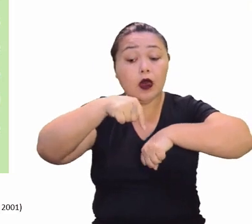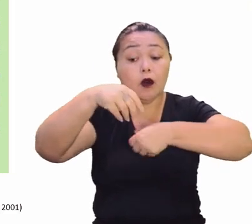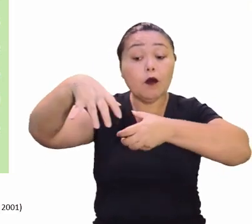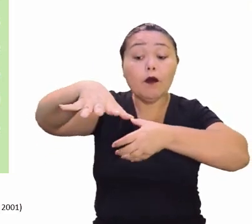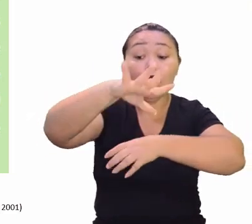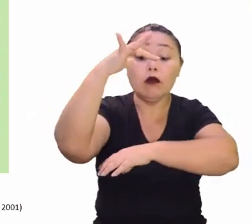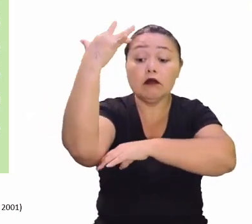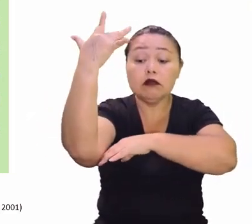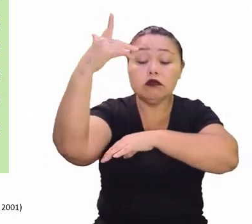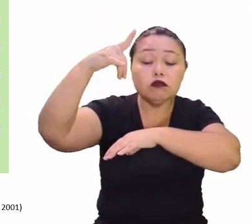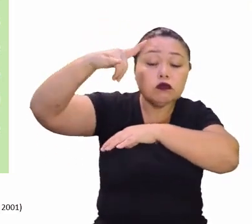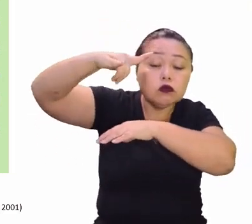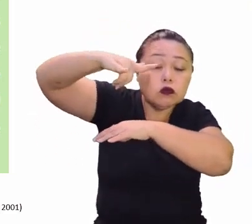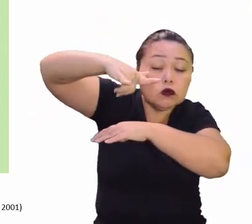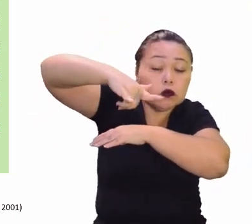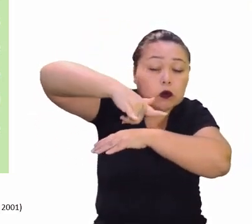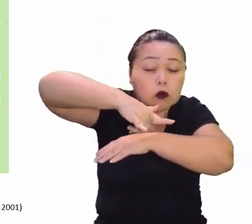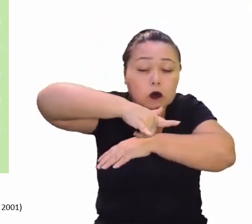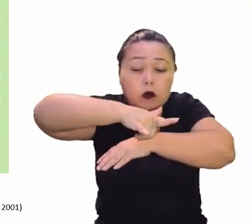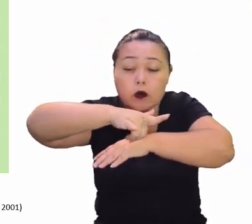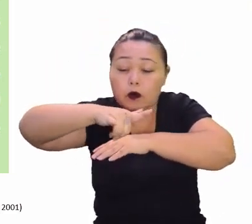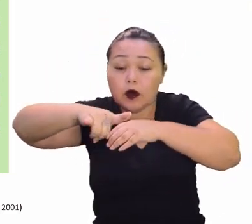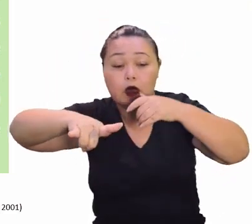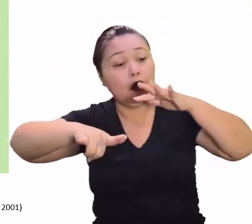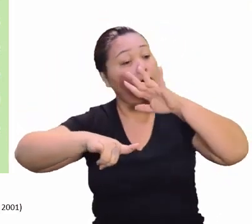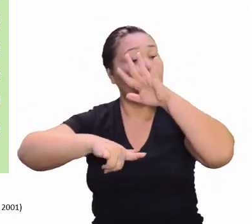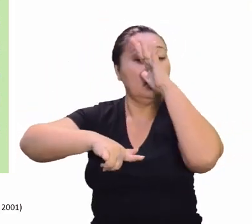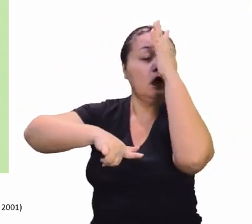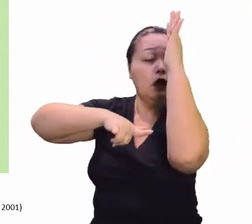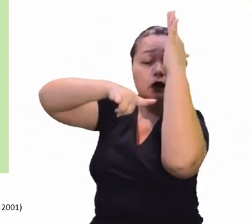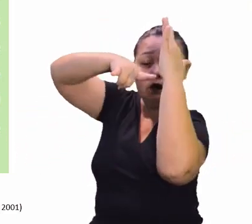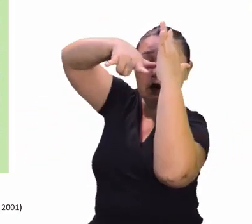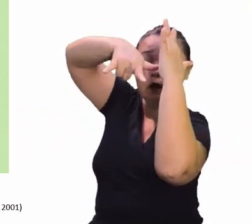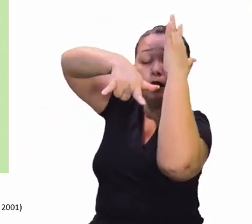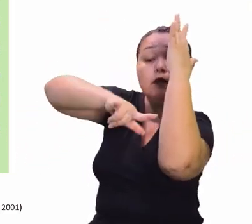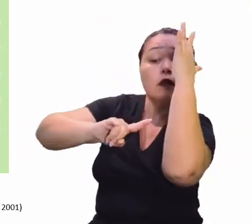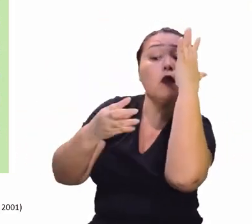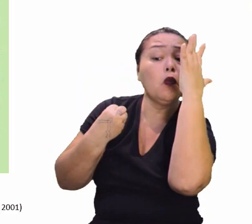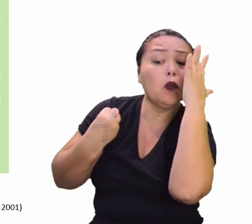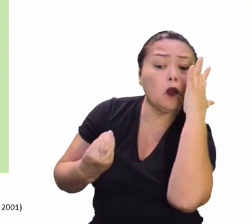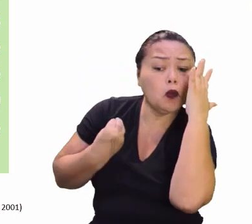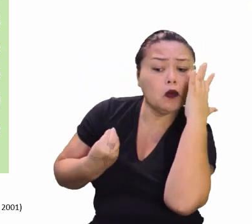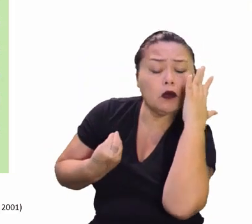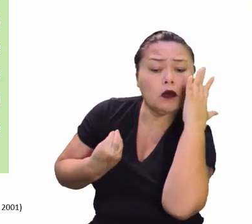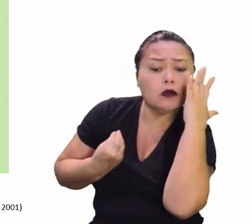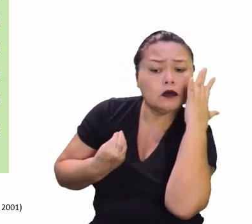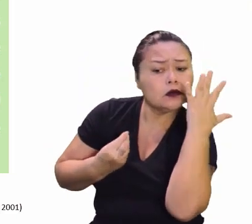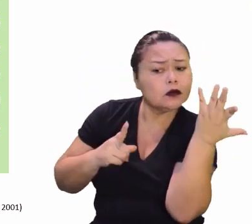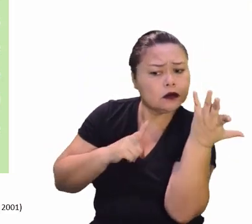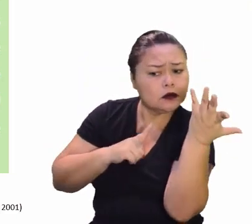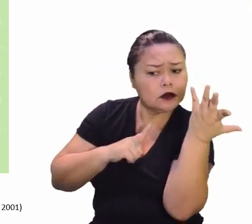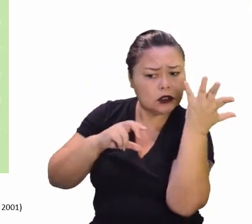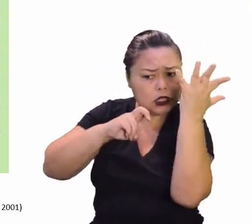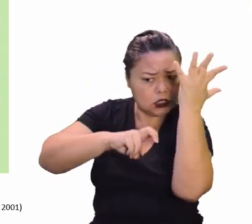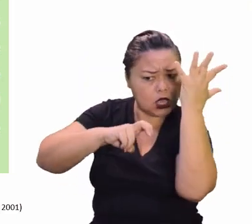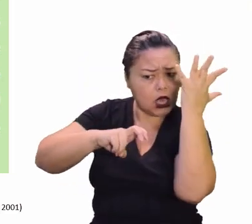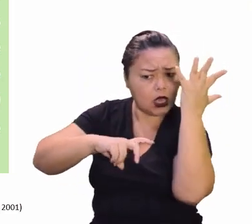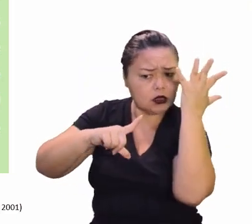do meio da floresta. É o seguinte, Rogério, tu acha que tinha cadeira